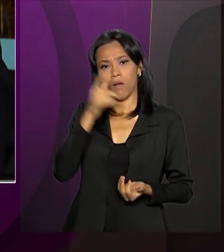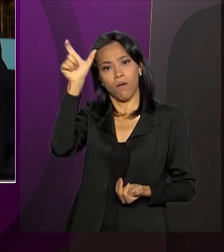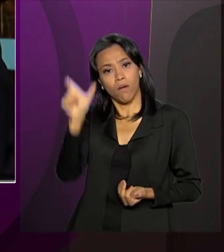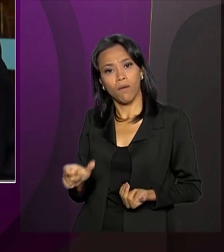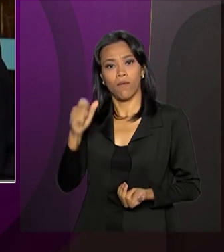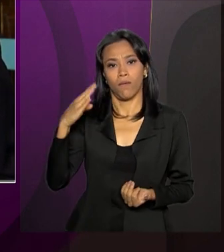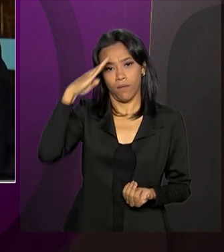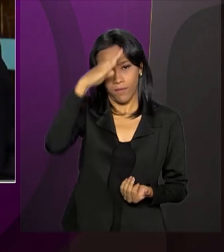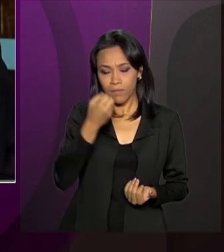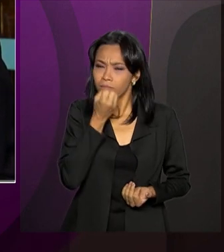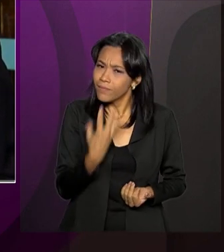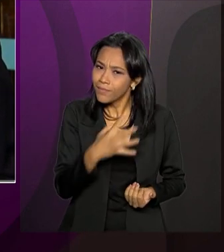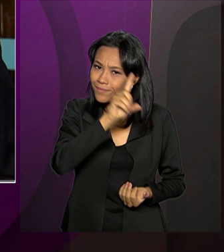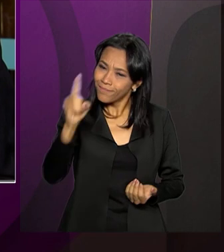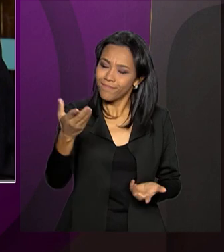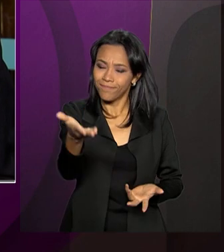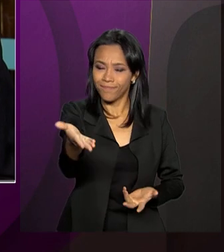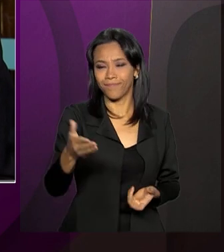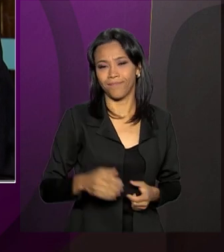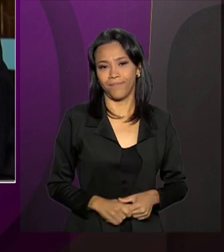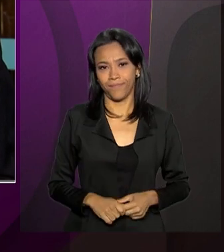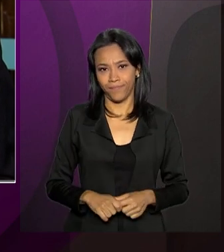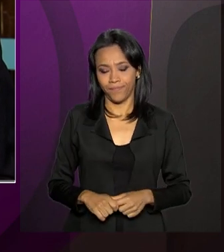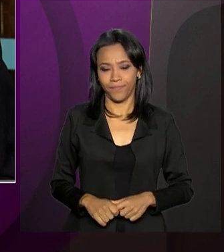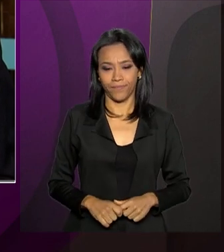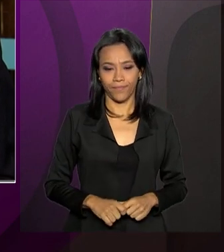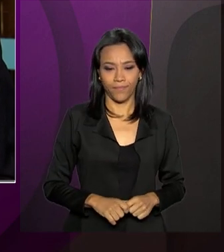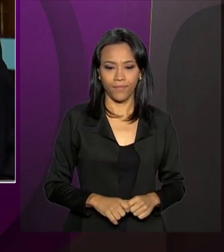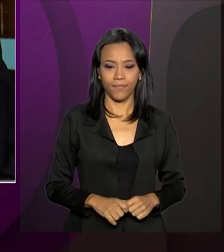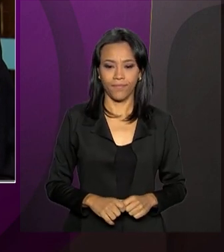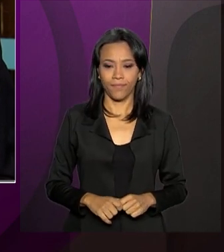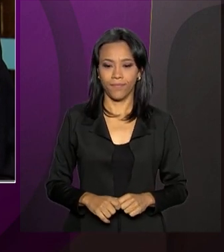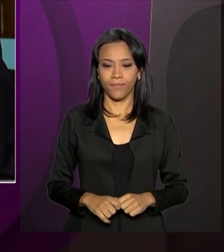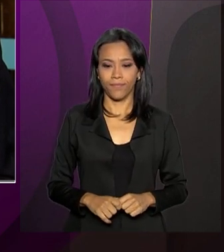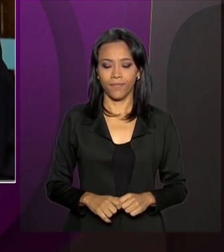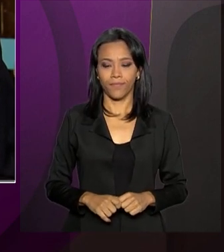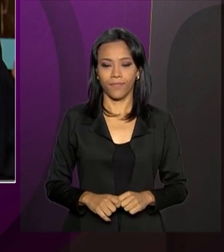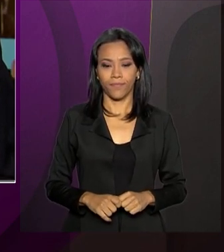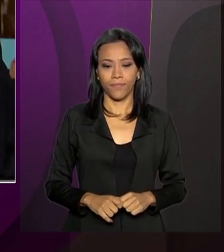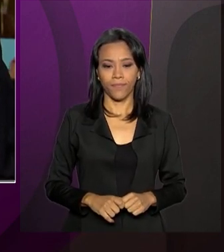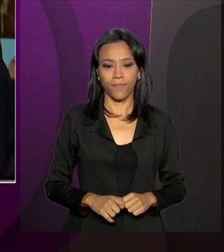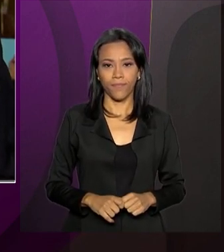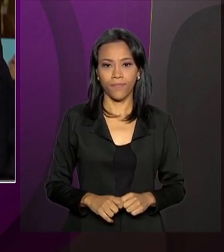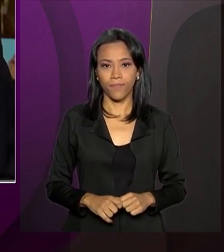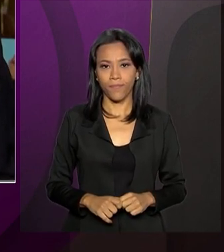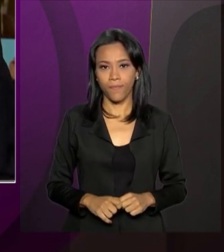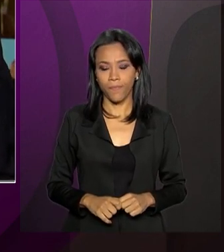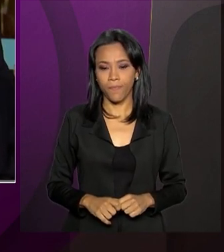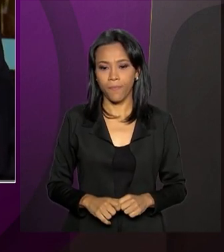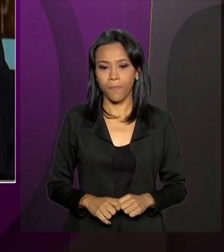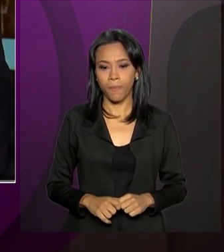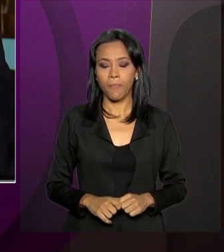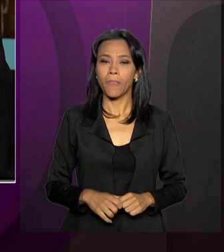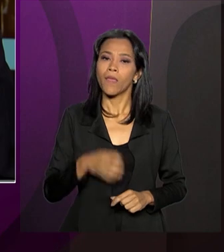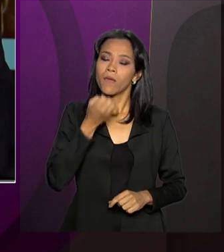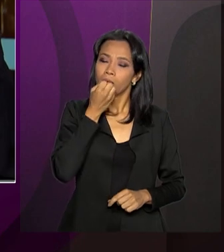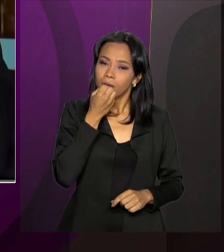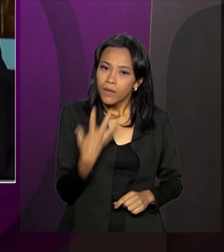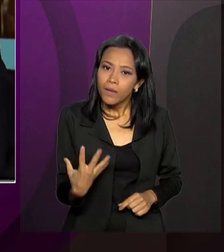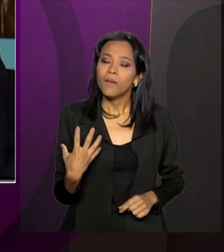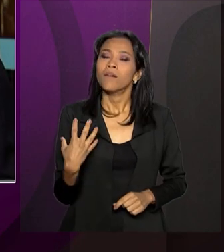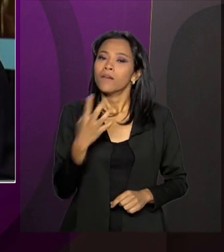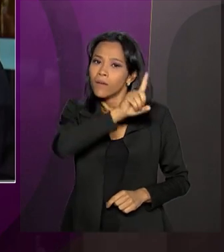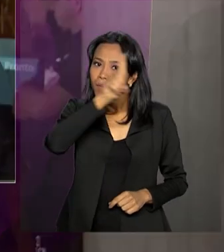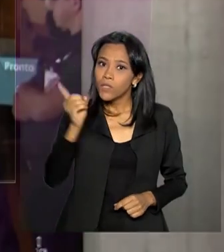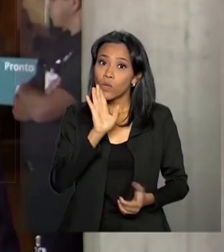Bolsonaro. Ricardo, bom dia para você. Bom dia, Luciana. O